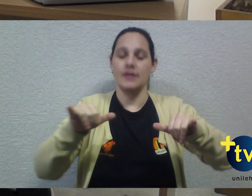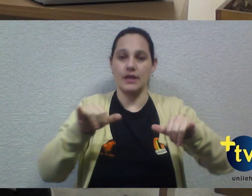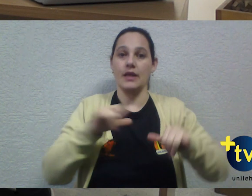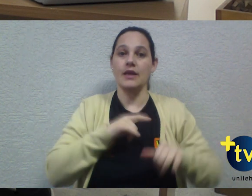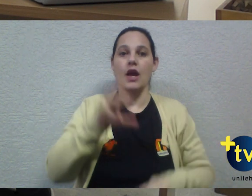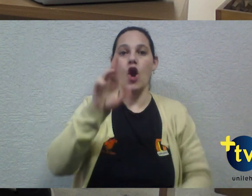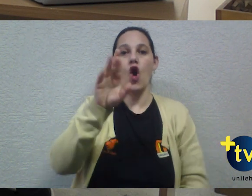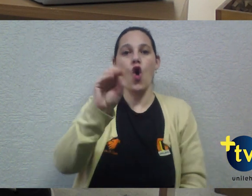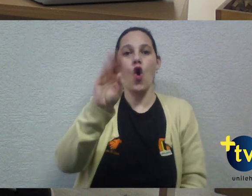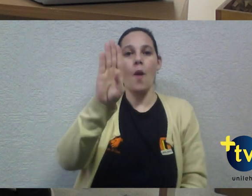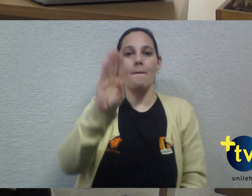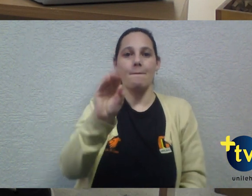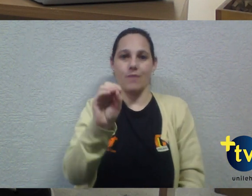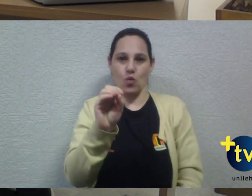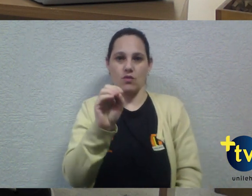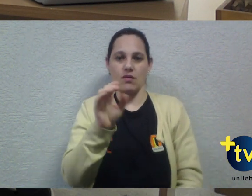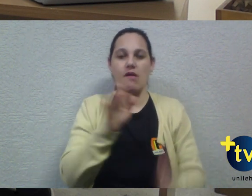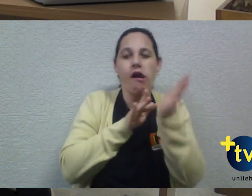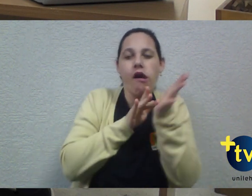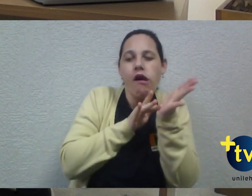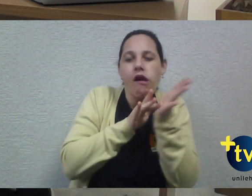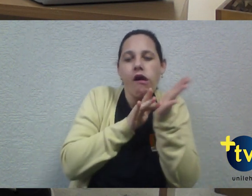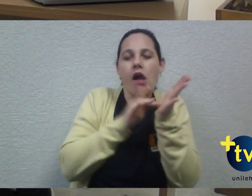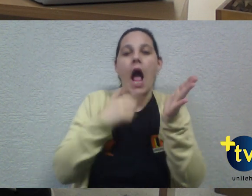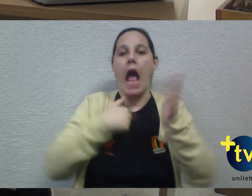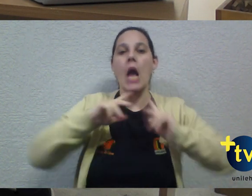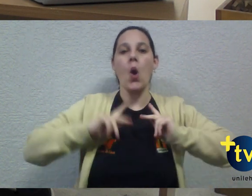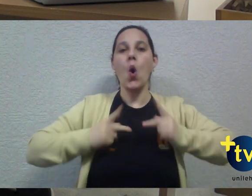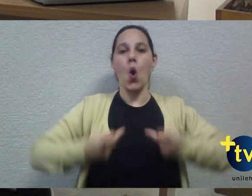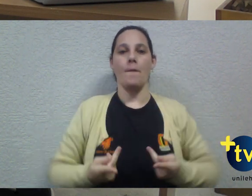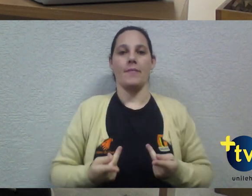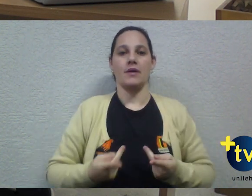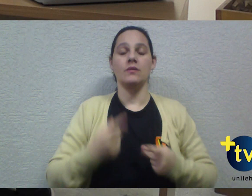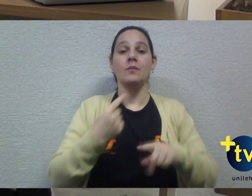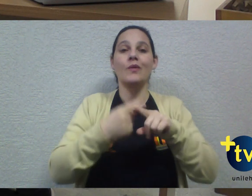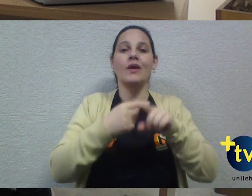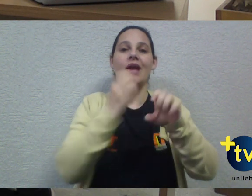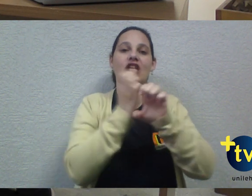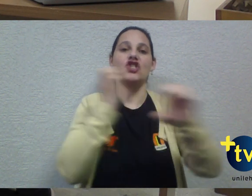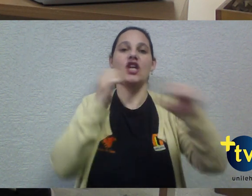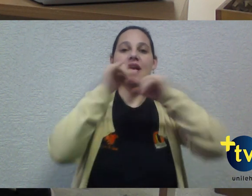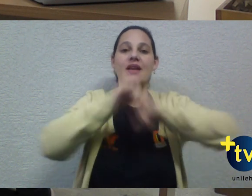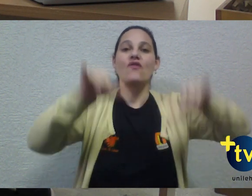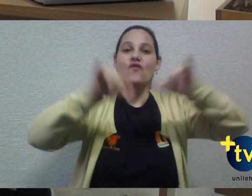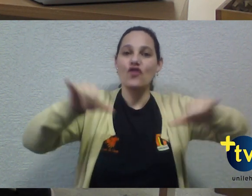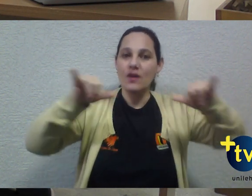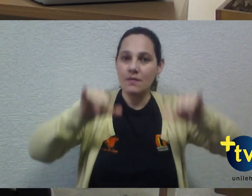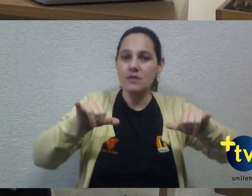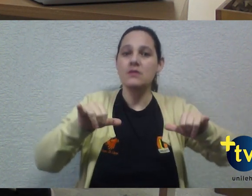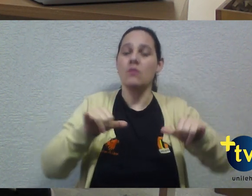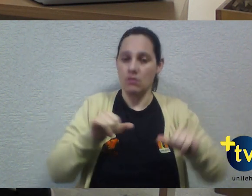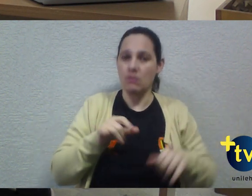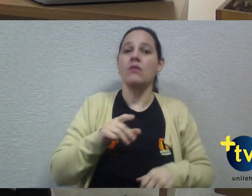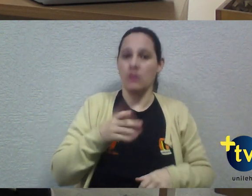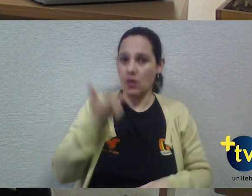passou por um ser humano, participou de todos os requisitos dentro da empresa para ser engenheiro de dados e conseguiu